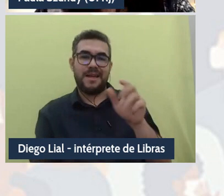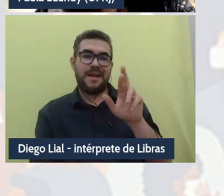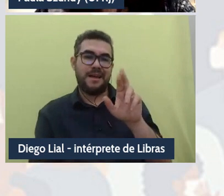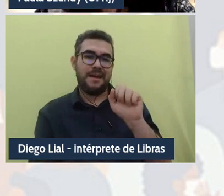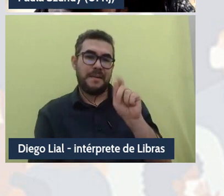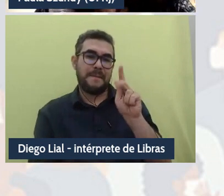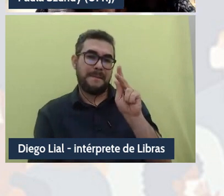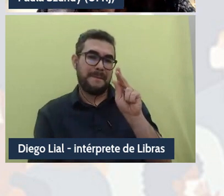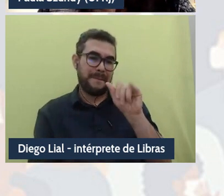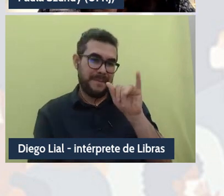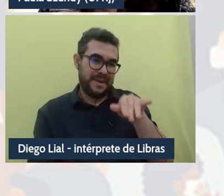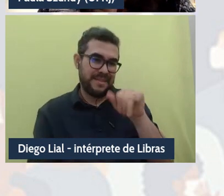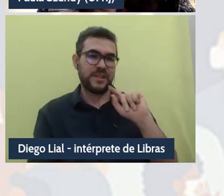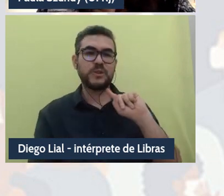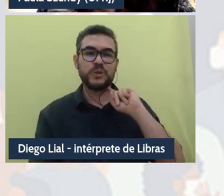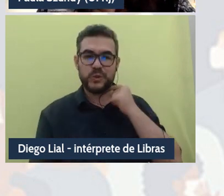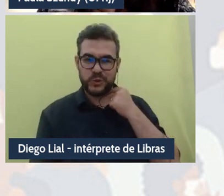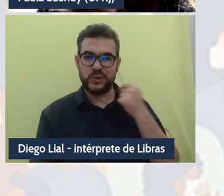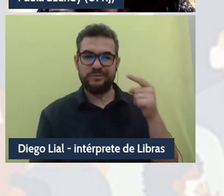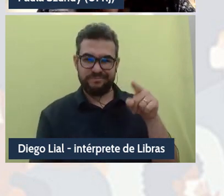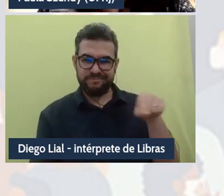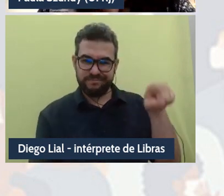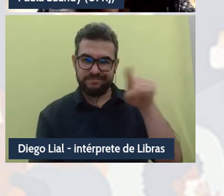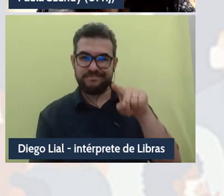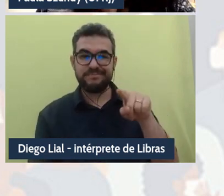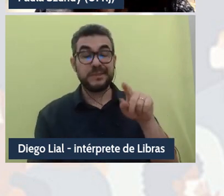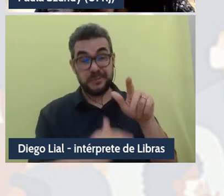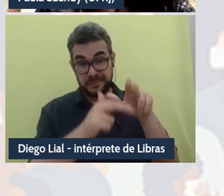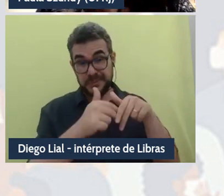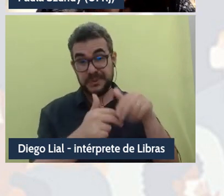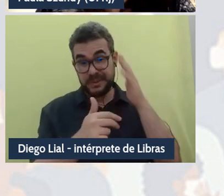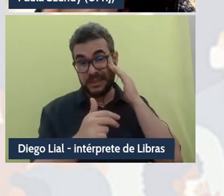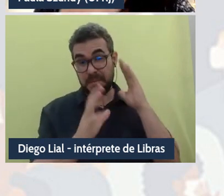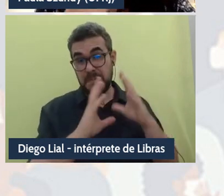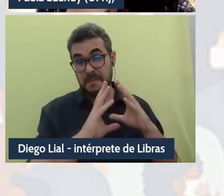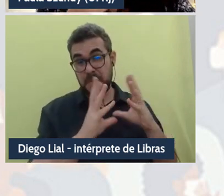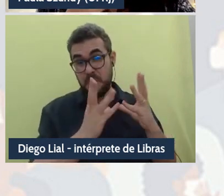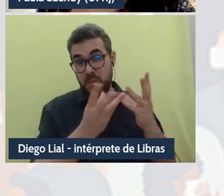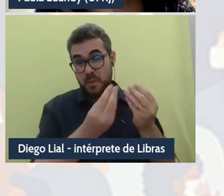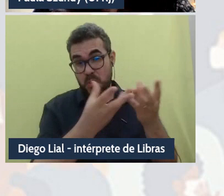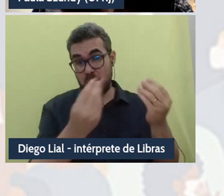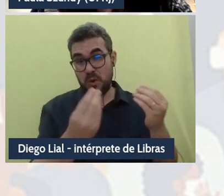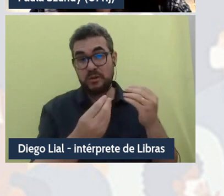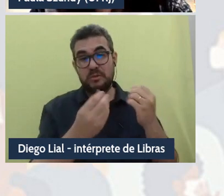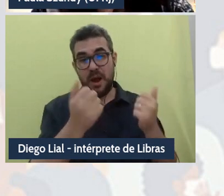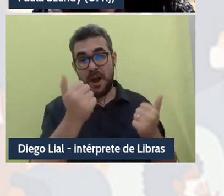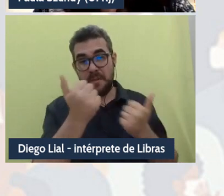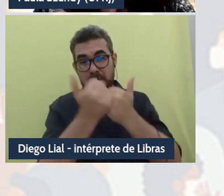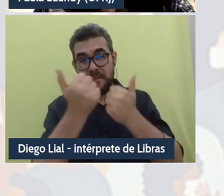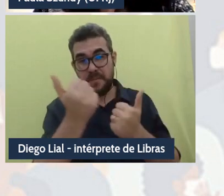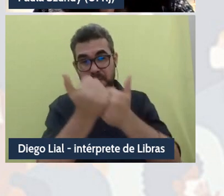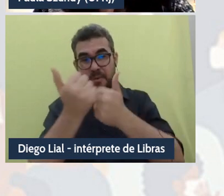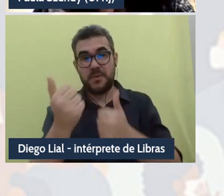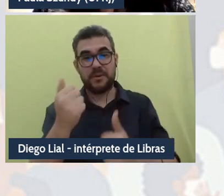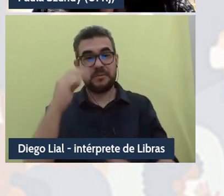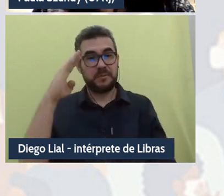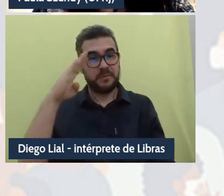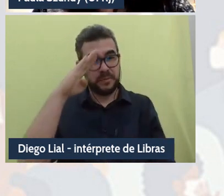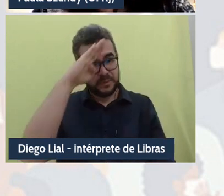tão fortemente o Bolsonaro, né, e está financiando claramente, né,